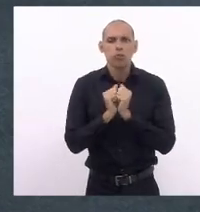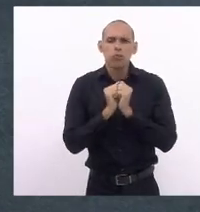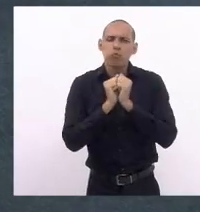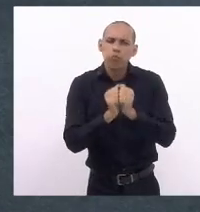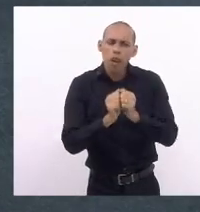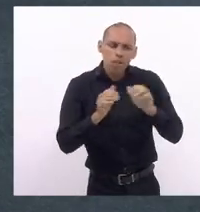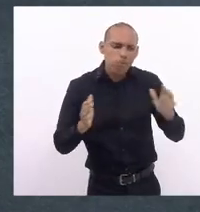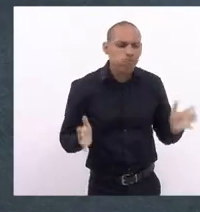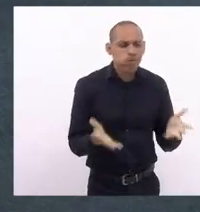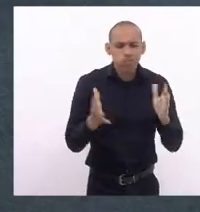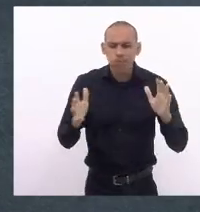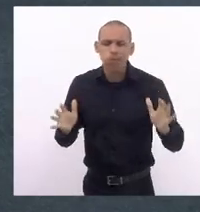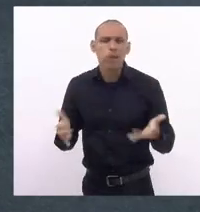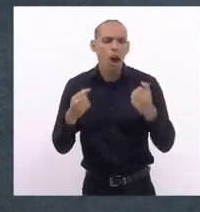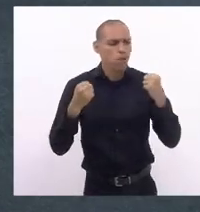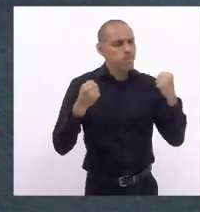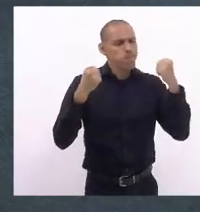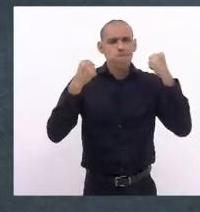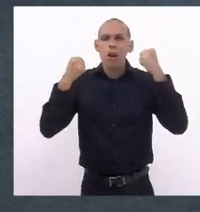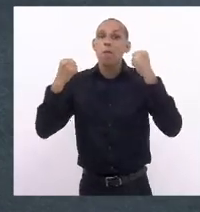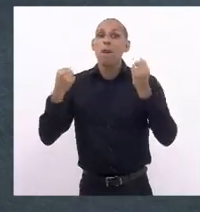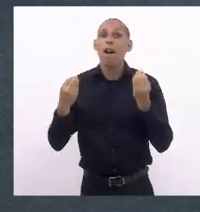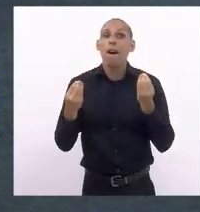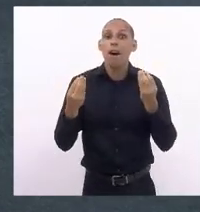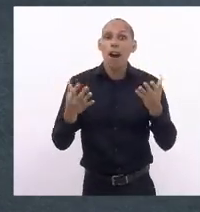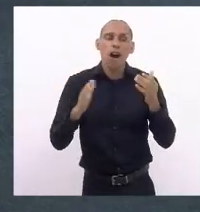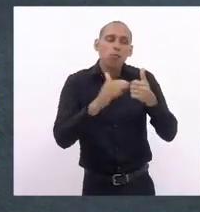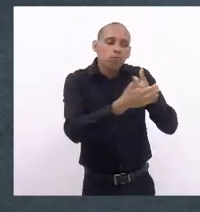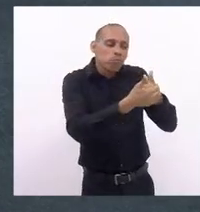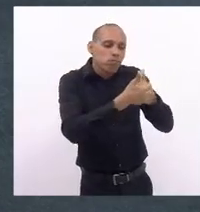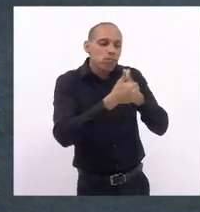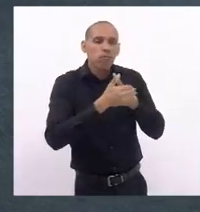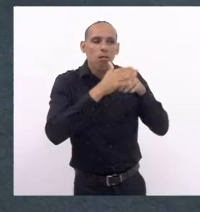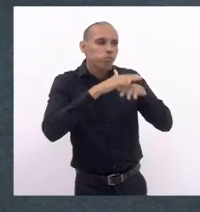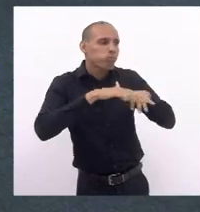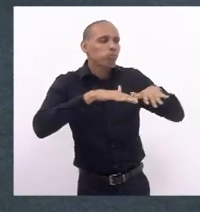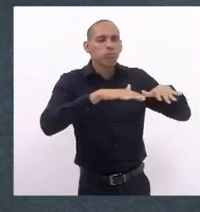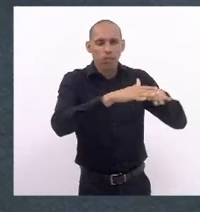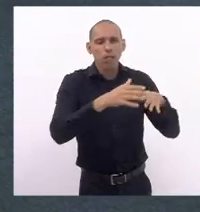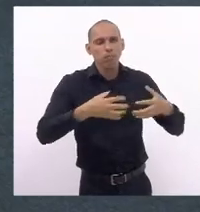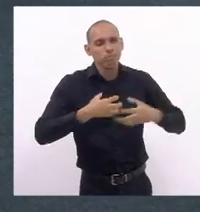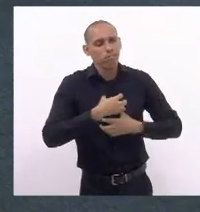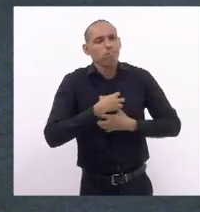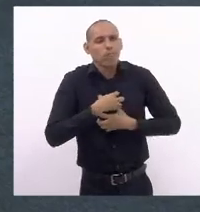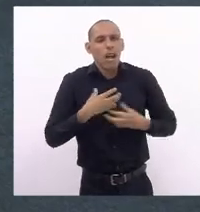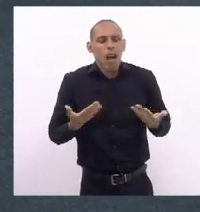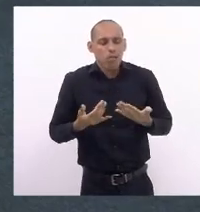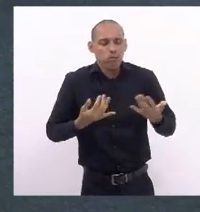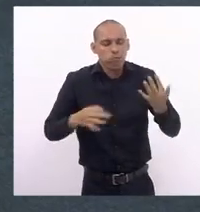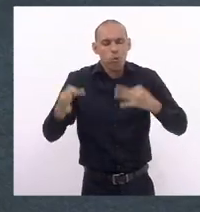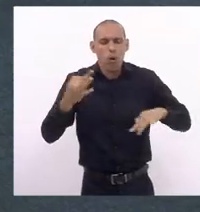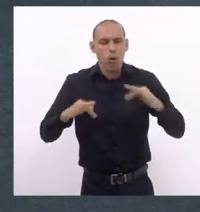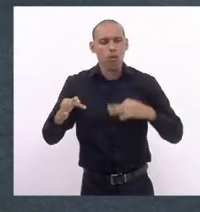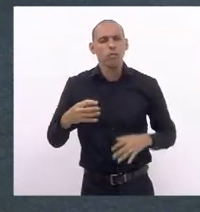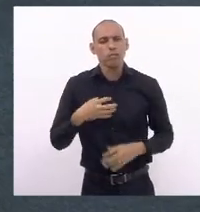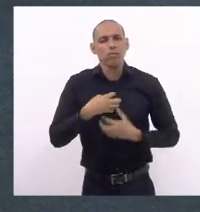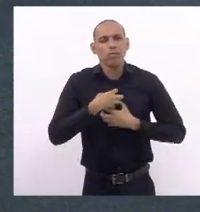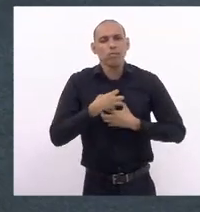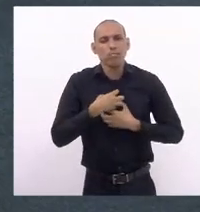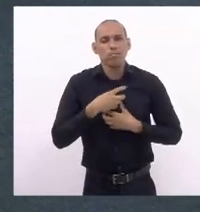mobilizarmos forças para acolher aqueles e aquelas que sentem dor. Então, fica aqui a